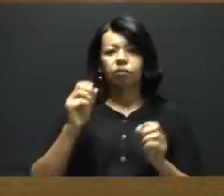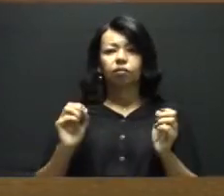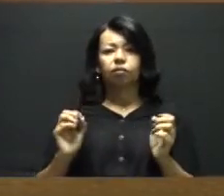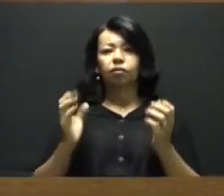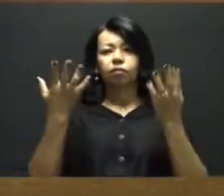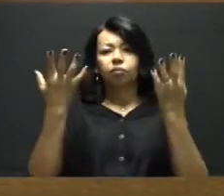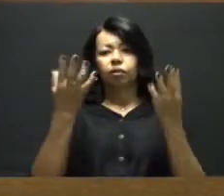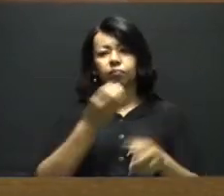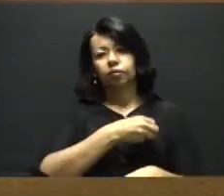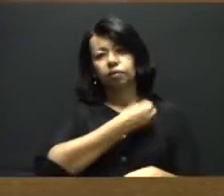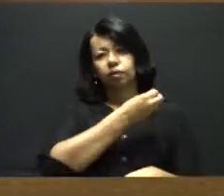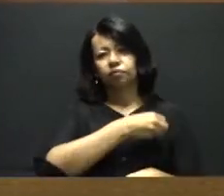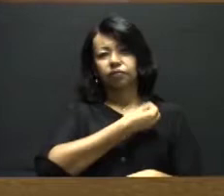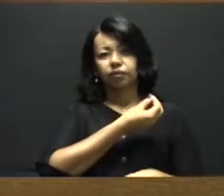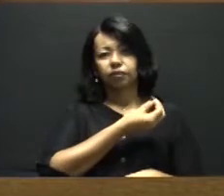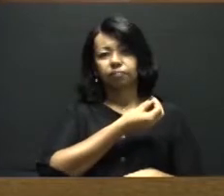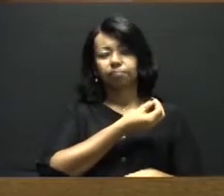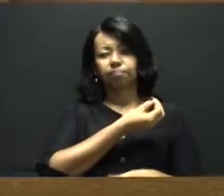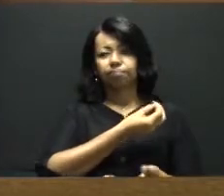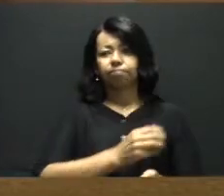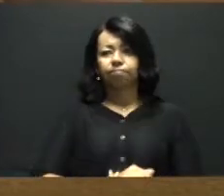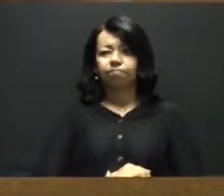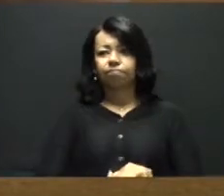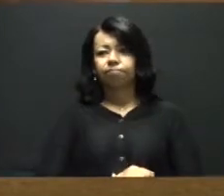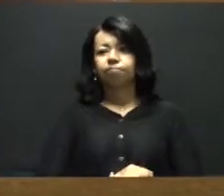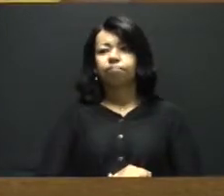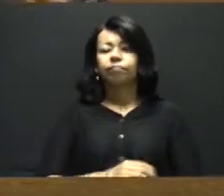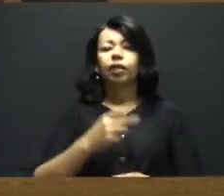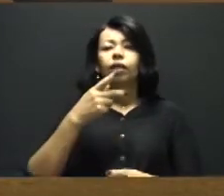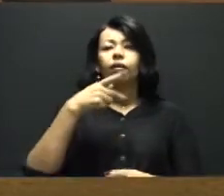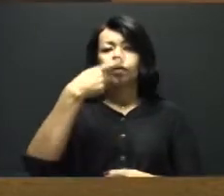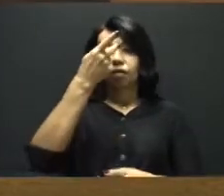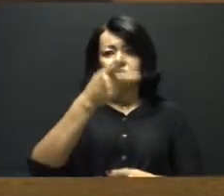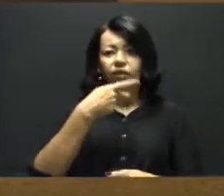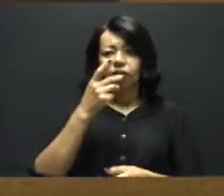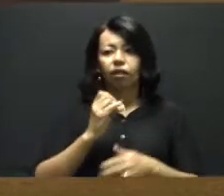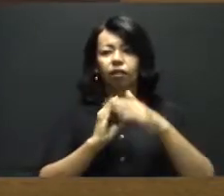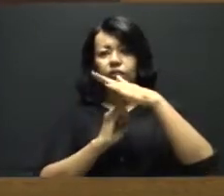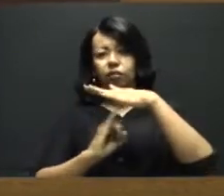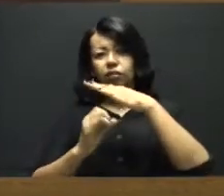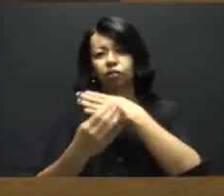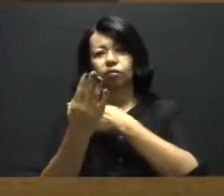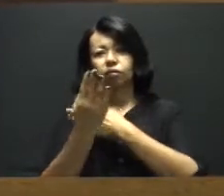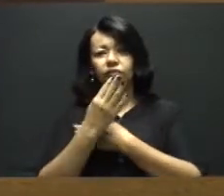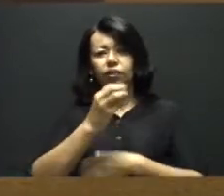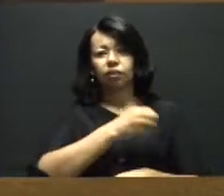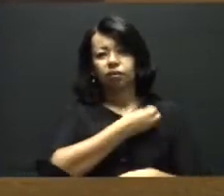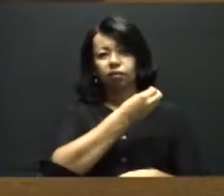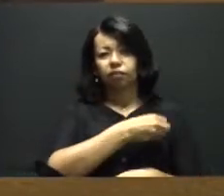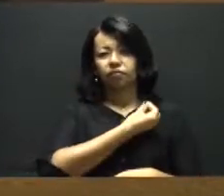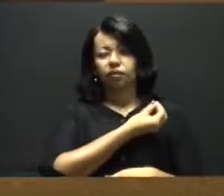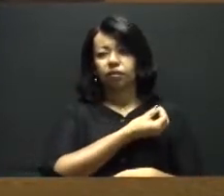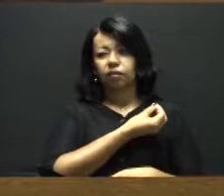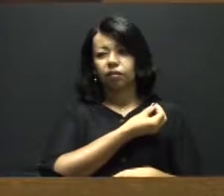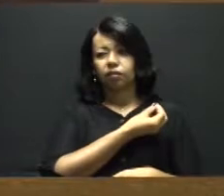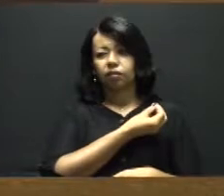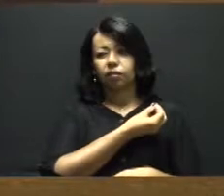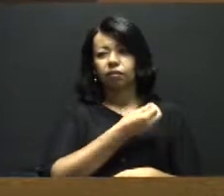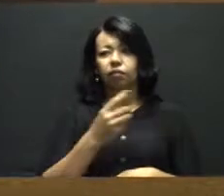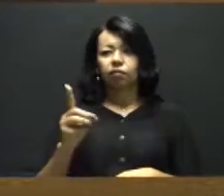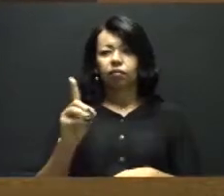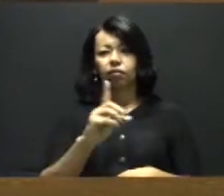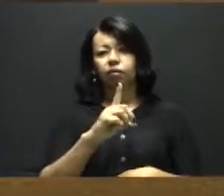a vida e pra falar da associação em defesa da vida não